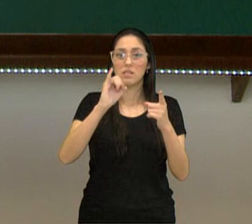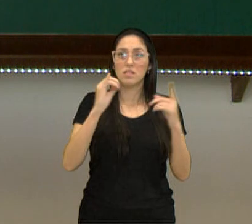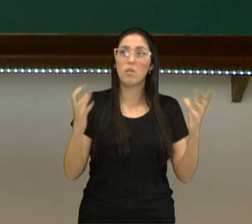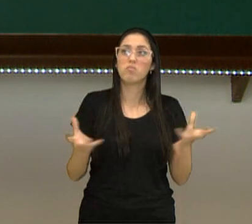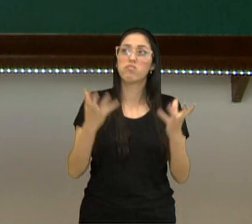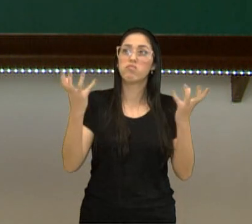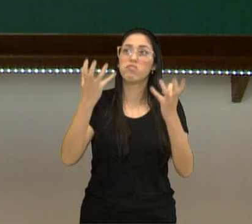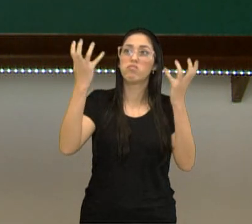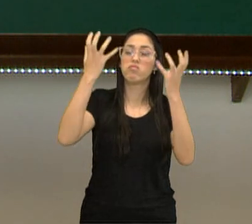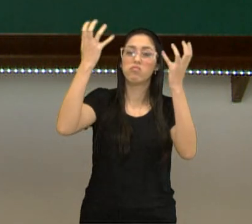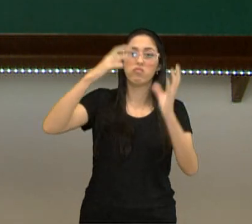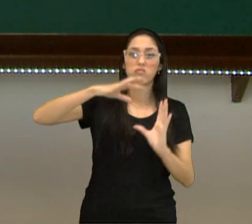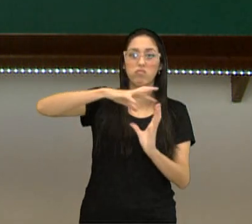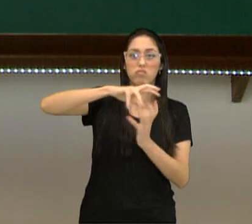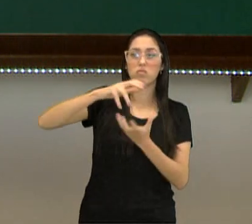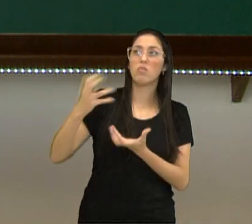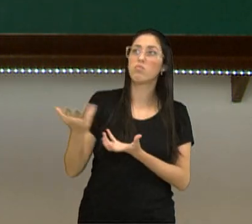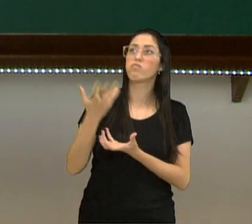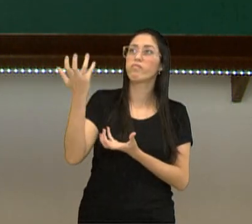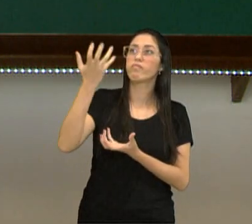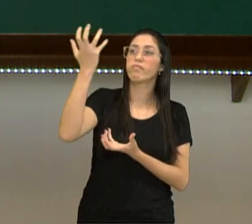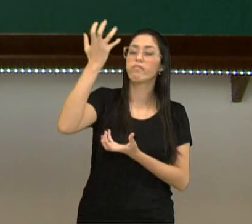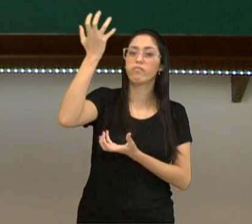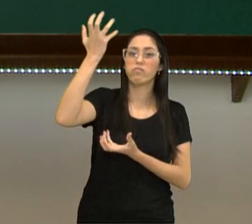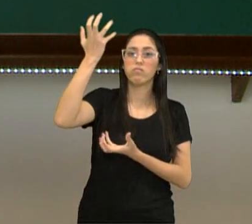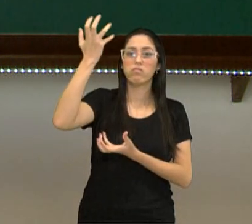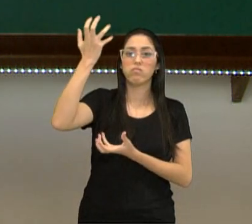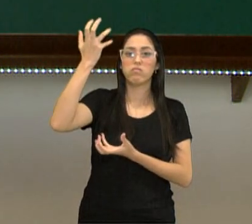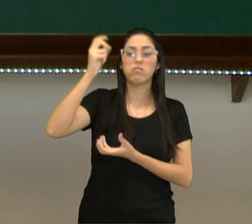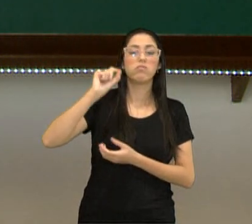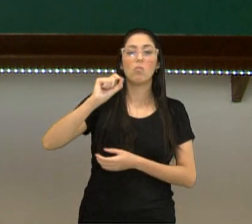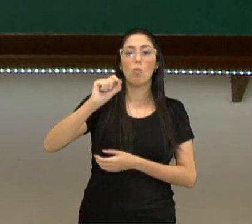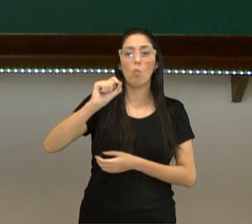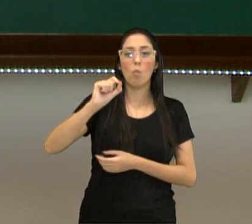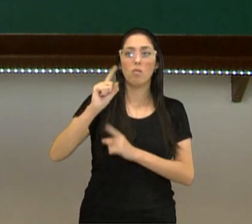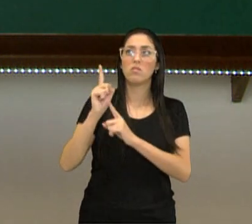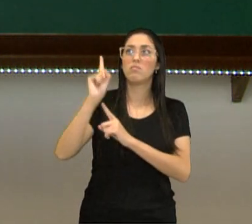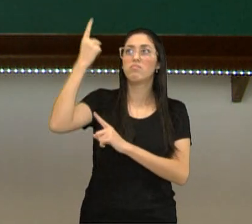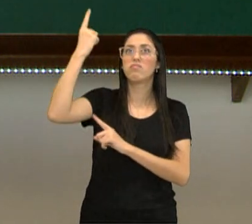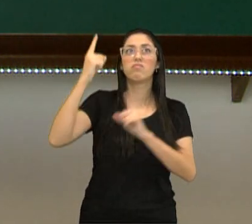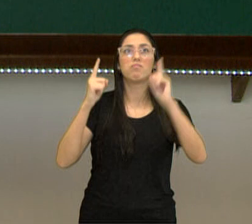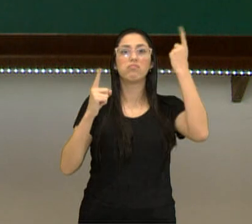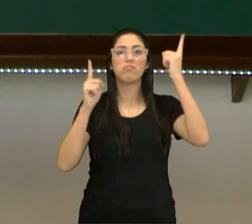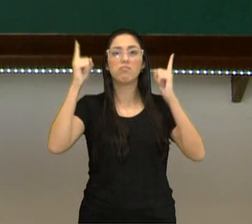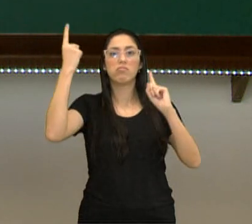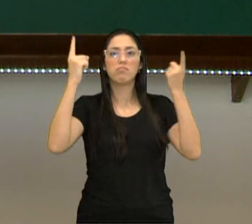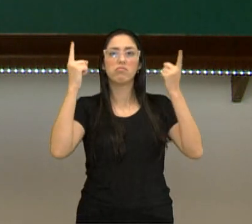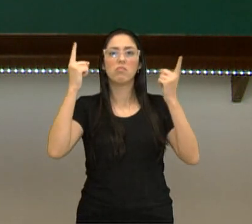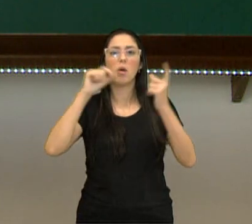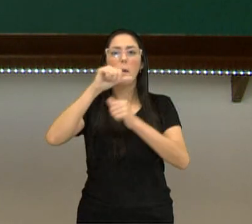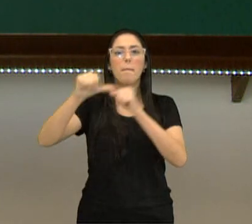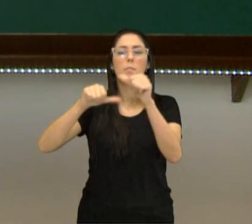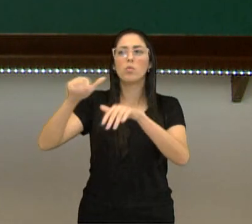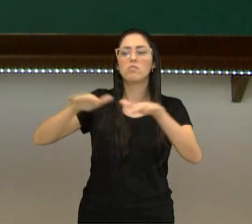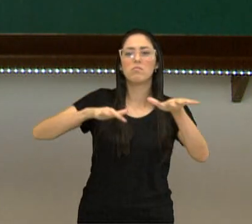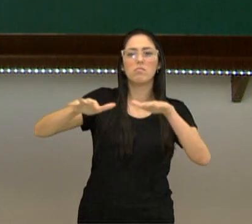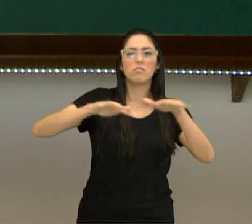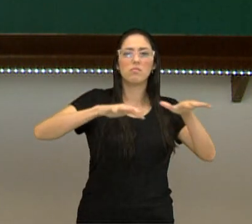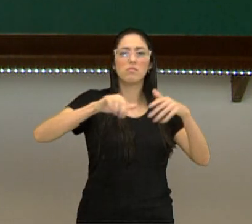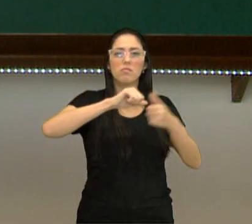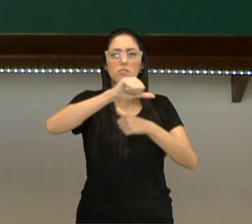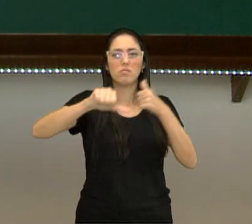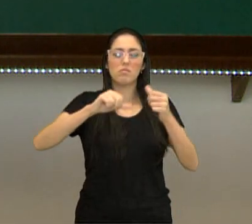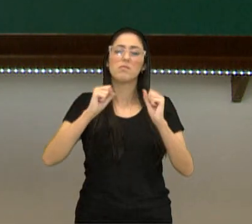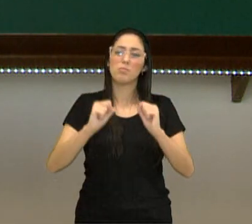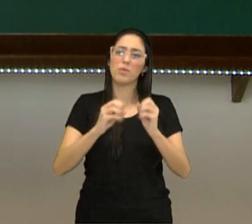aqui, consequentemente, em função da dinâmica atmosférica, esse buraco vai para outro lugar, comprometendo assim toda a